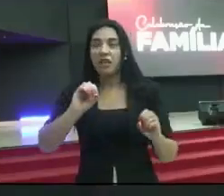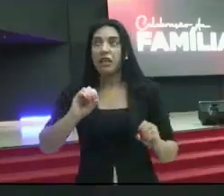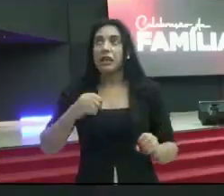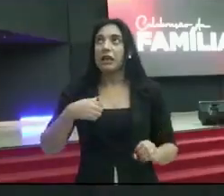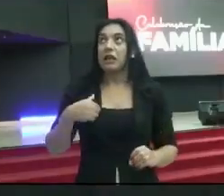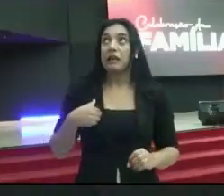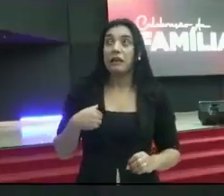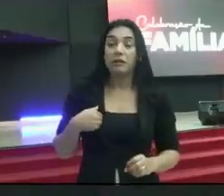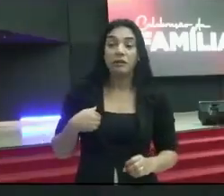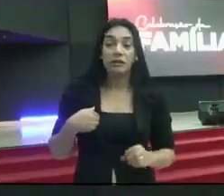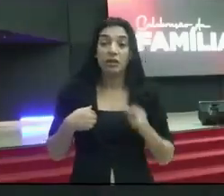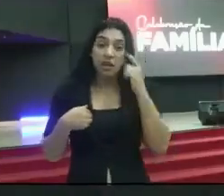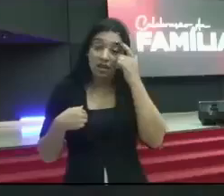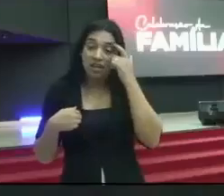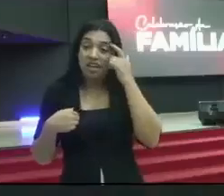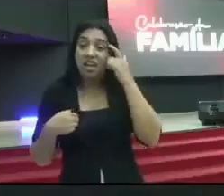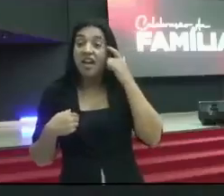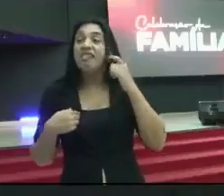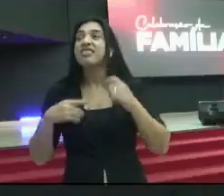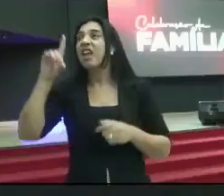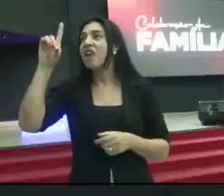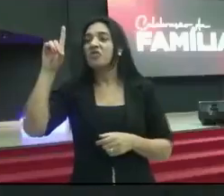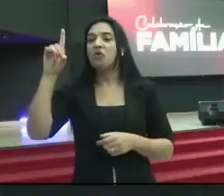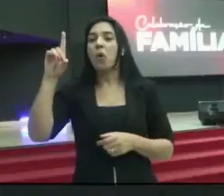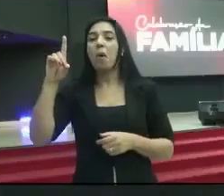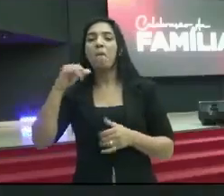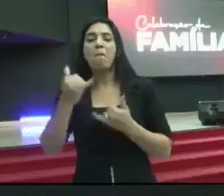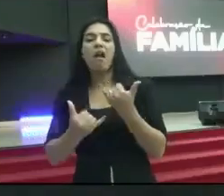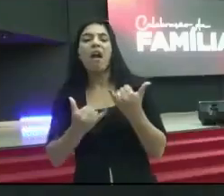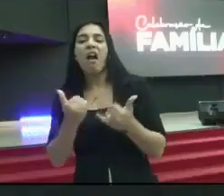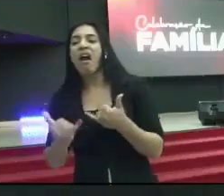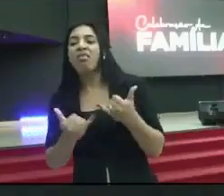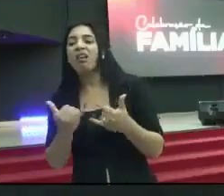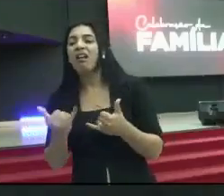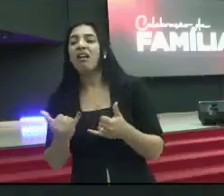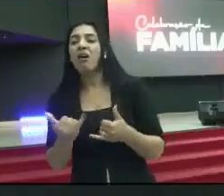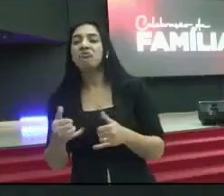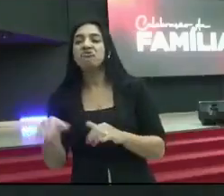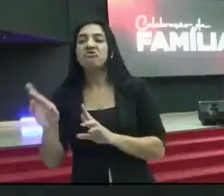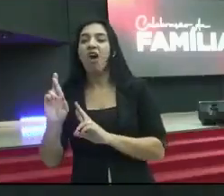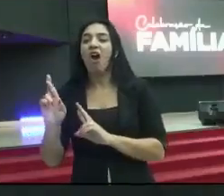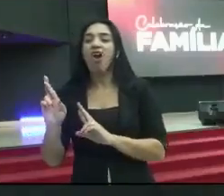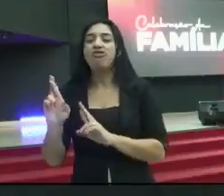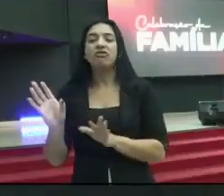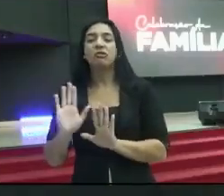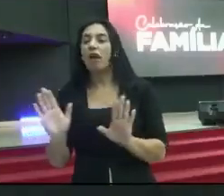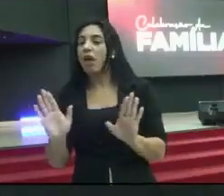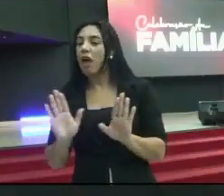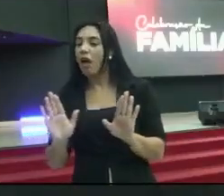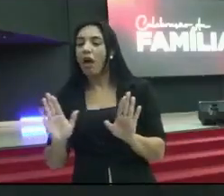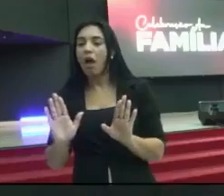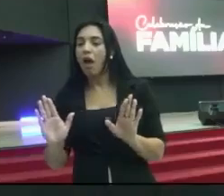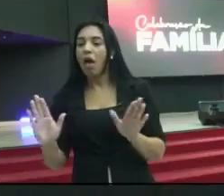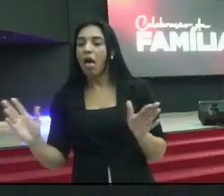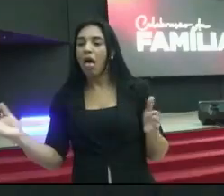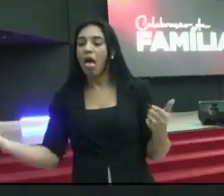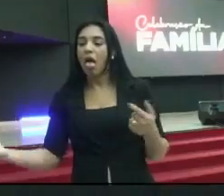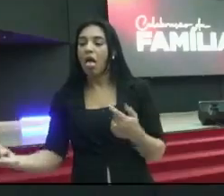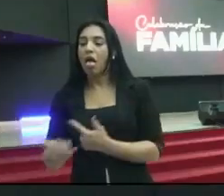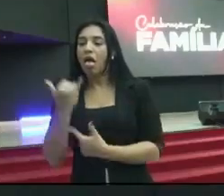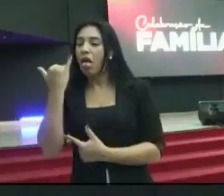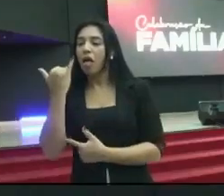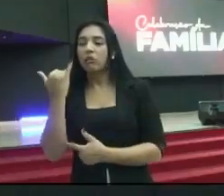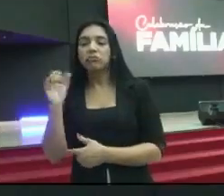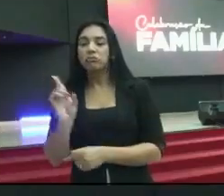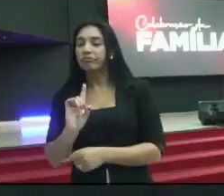Einstein disse: Deus não joga dados. Não há sorte. Não há acaso.